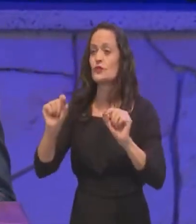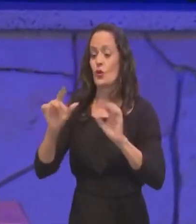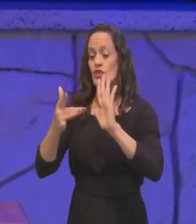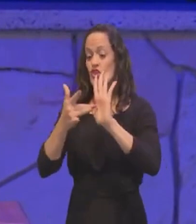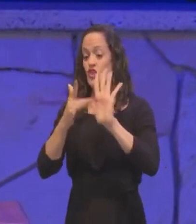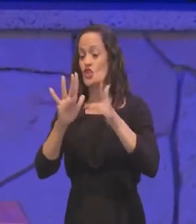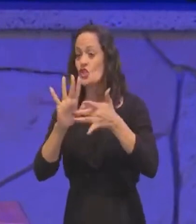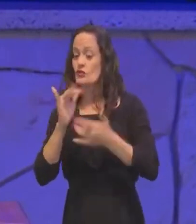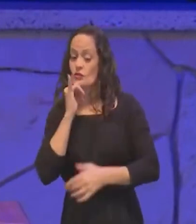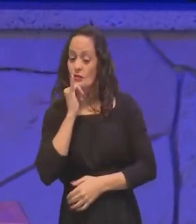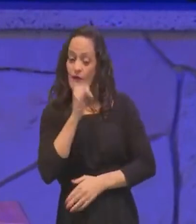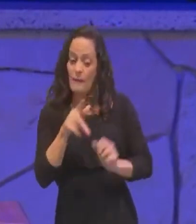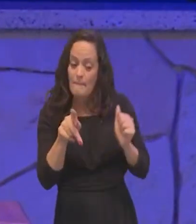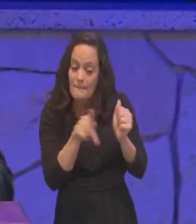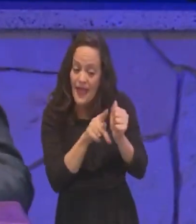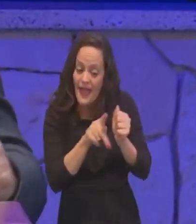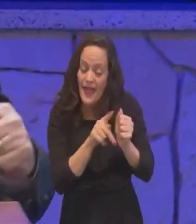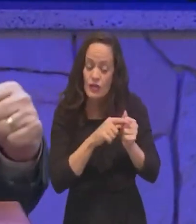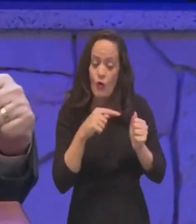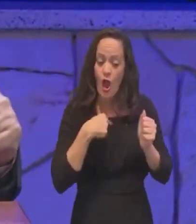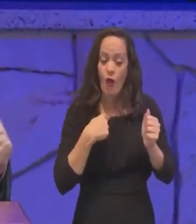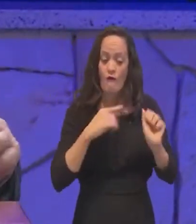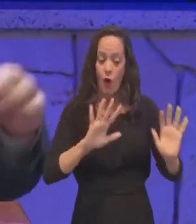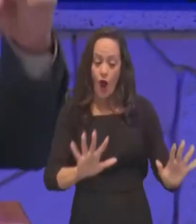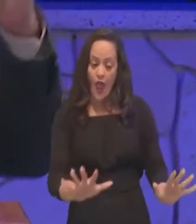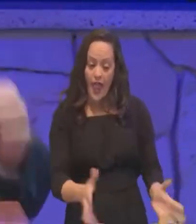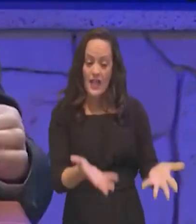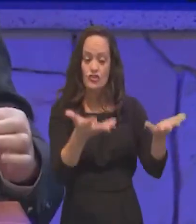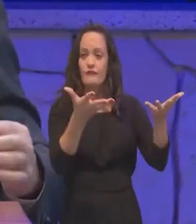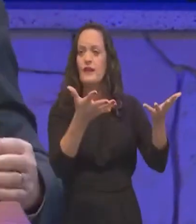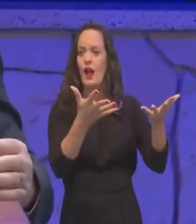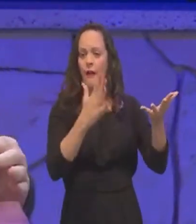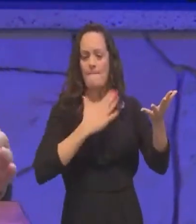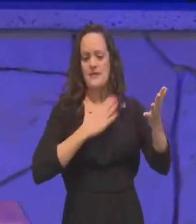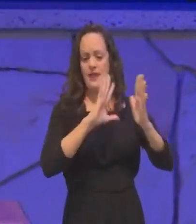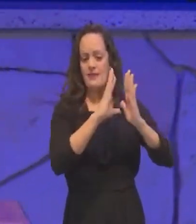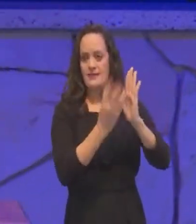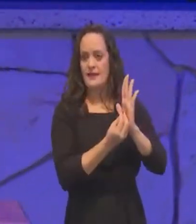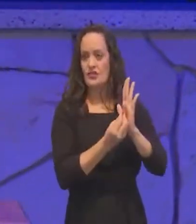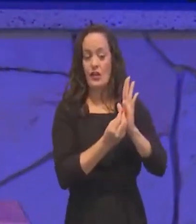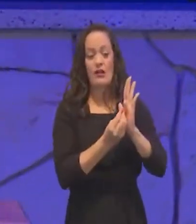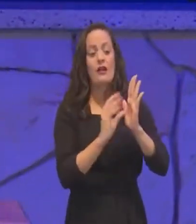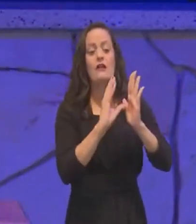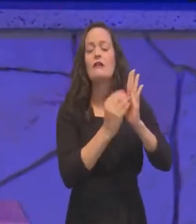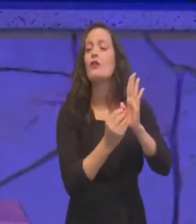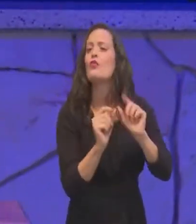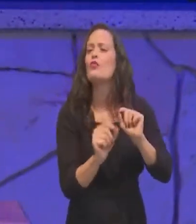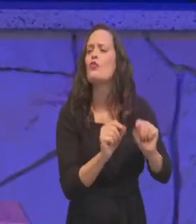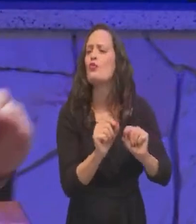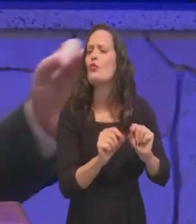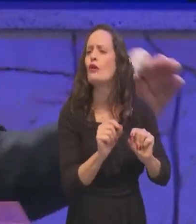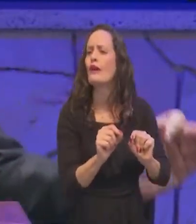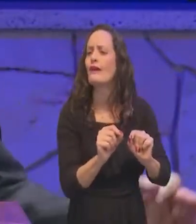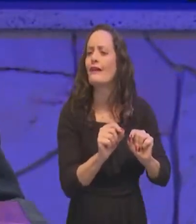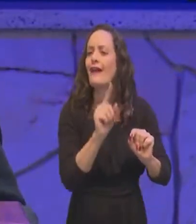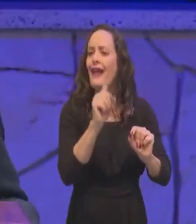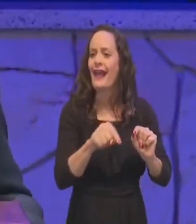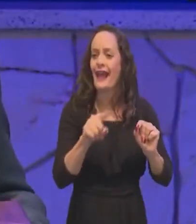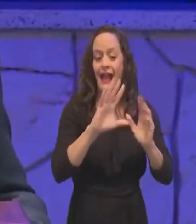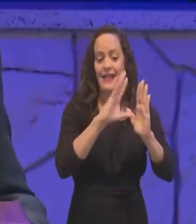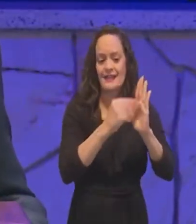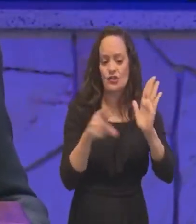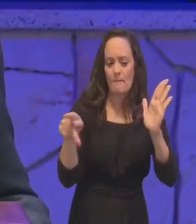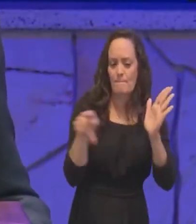com Pedro, edificarei a minha igreja, ele está falando sim, de uma igreja muito específica, que é a igreja que pertence a